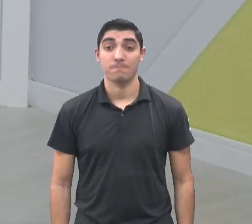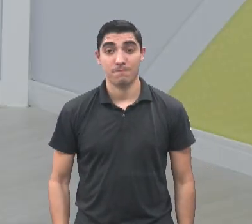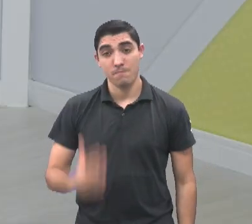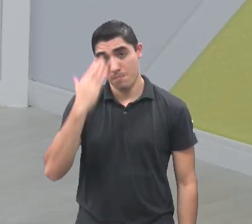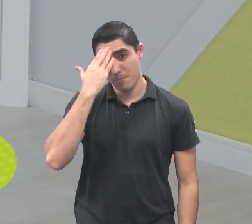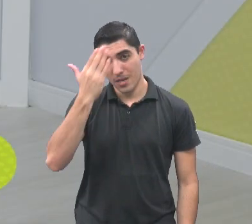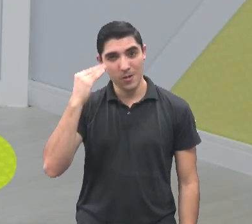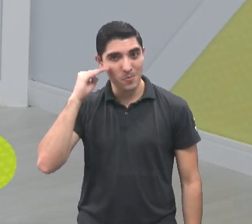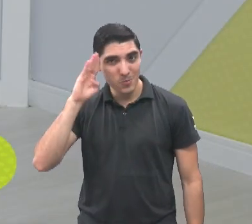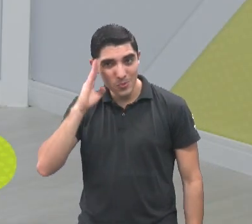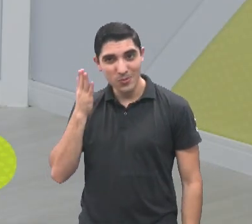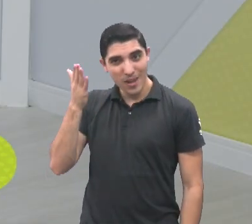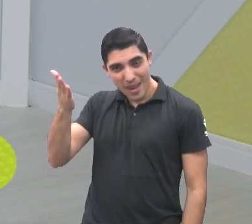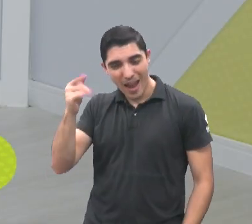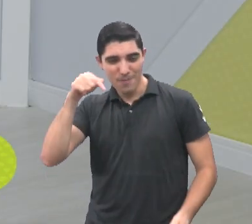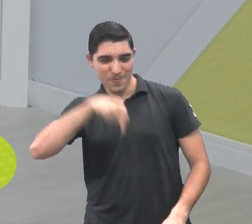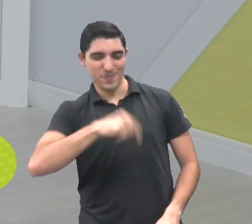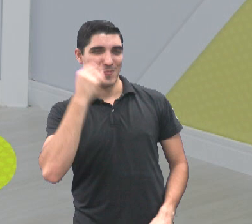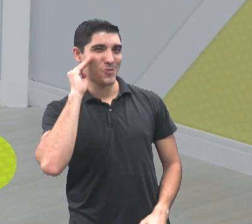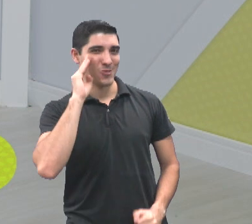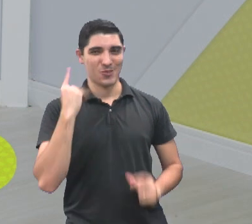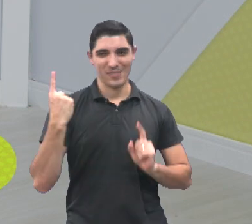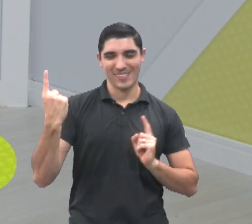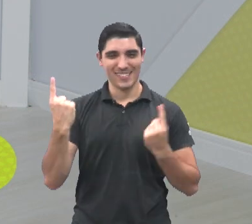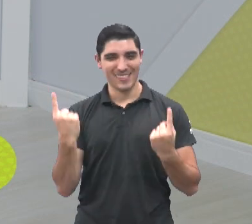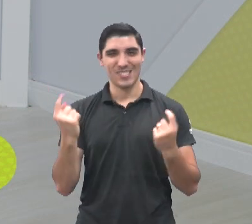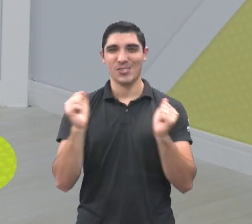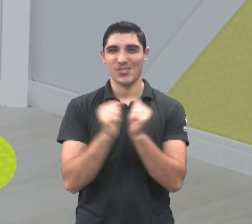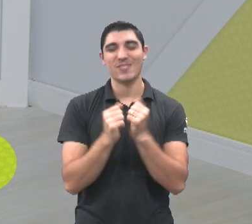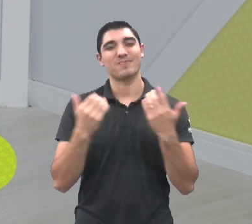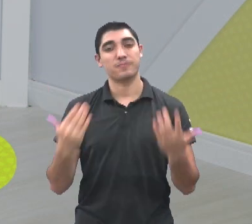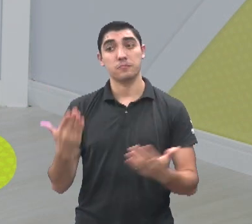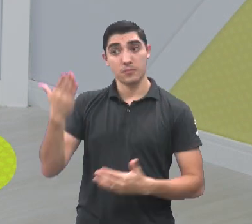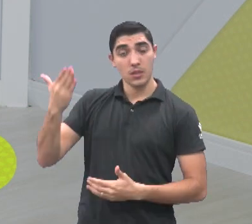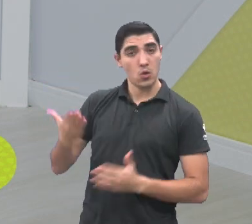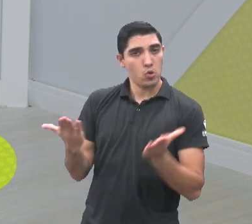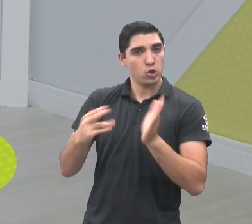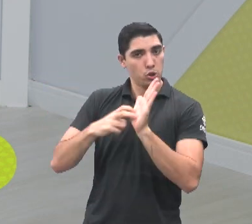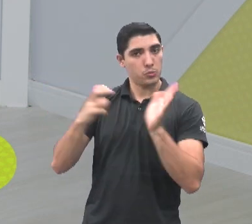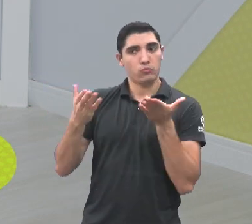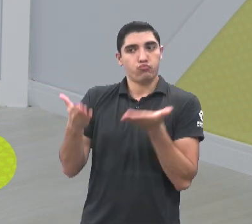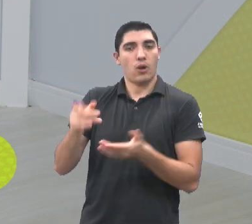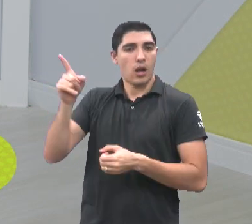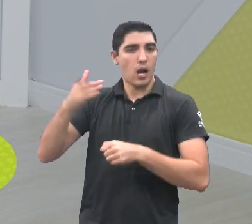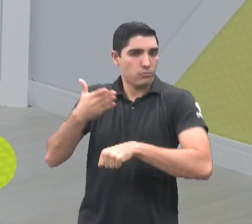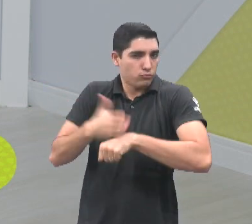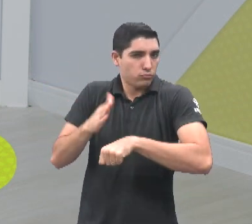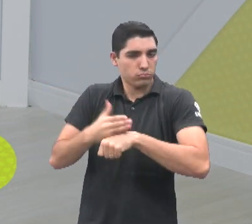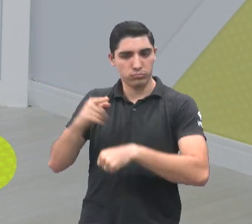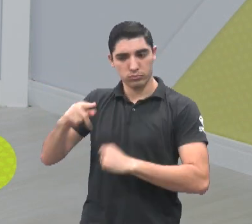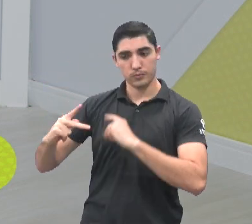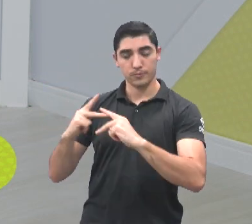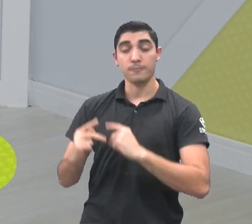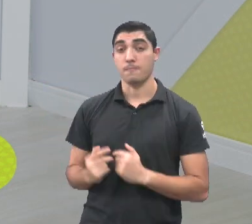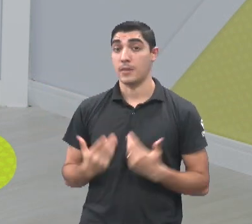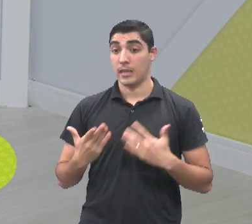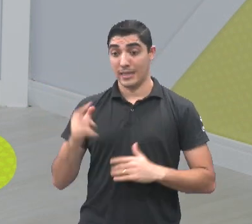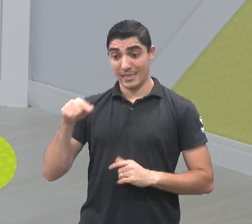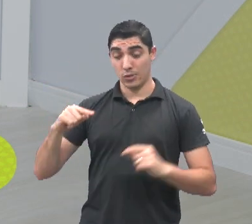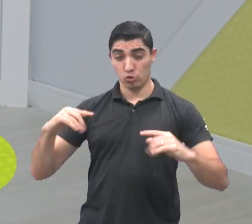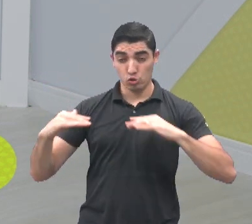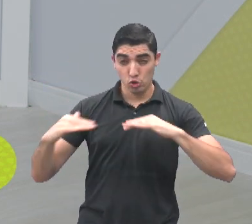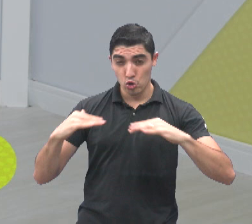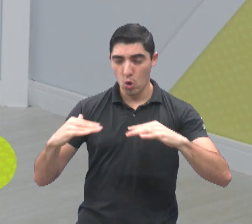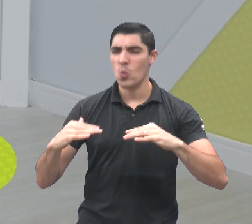Brunão. Brunão lá, Brunão aqui. O Brunão esteve hoje lá no treino do São José. São José e Paulistano, Brunão, é um clássico já de longa data, já decidiram o